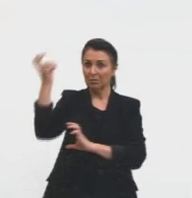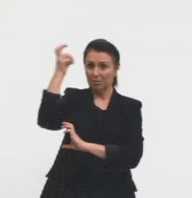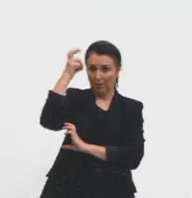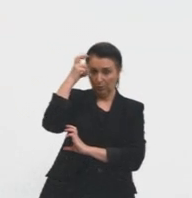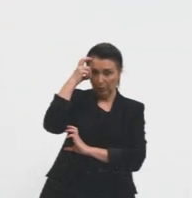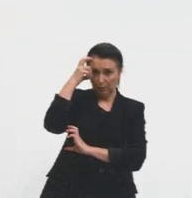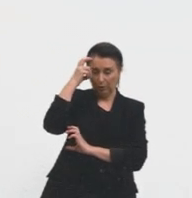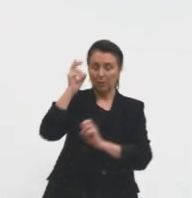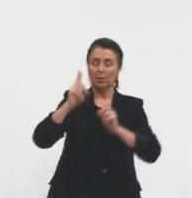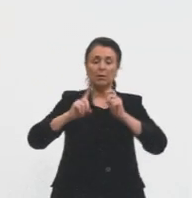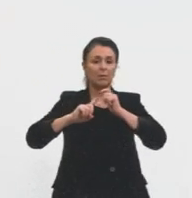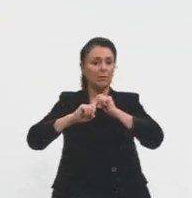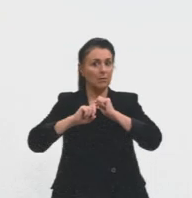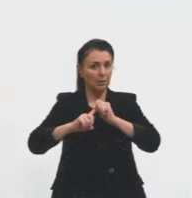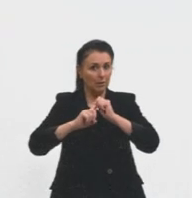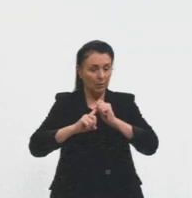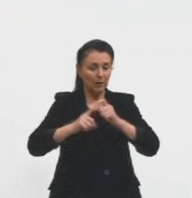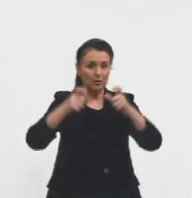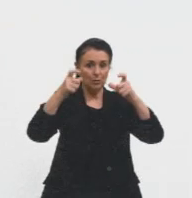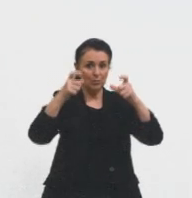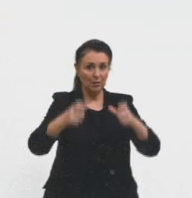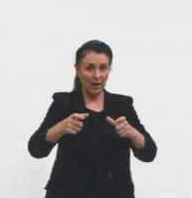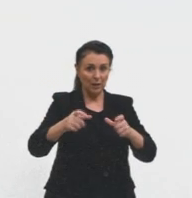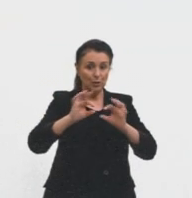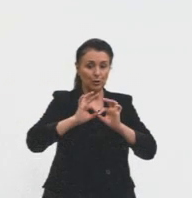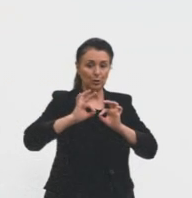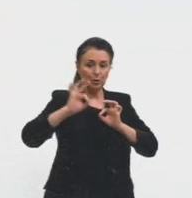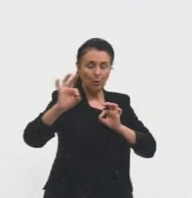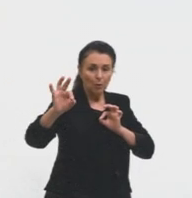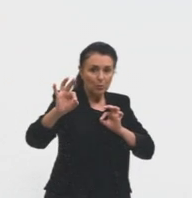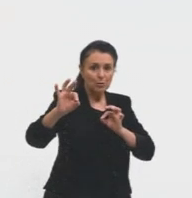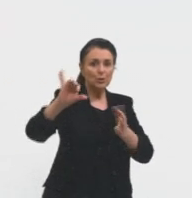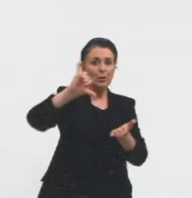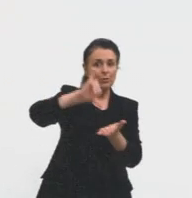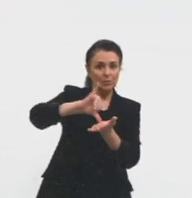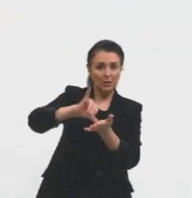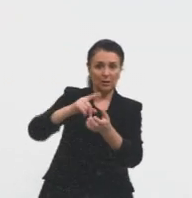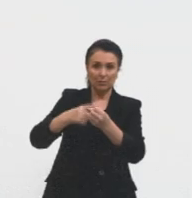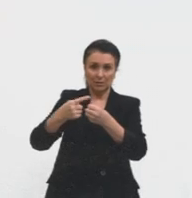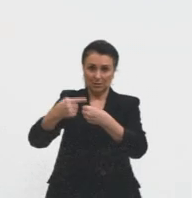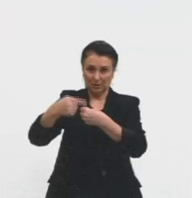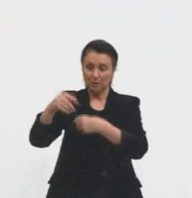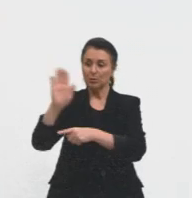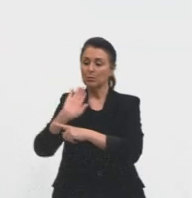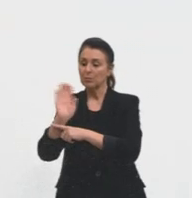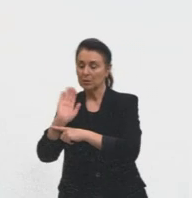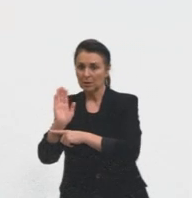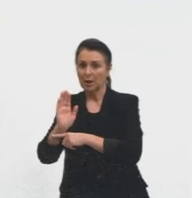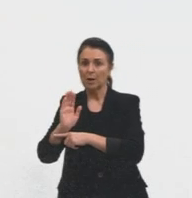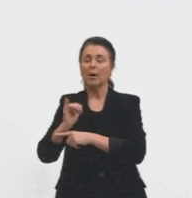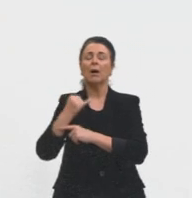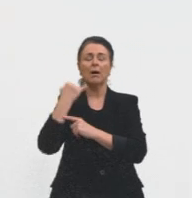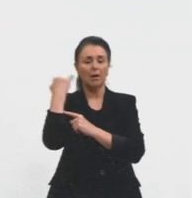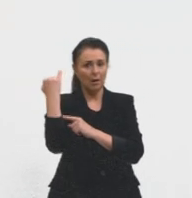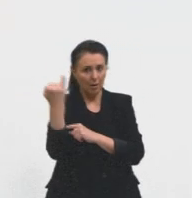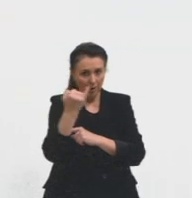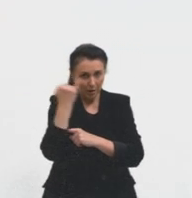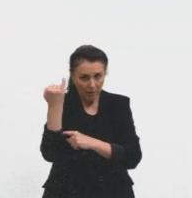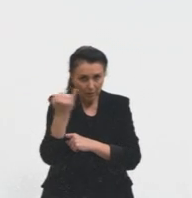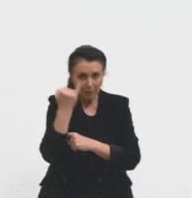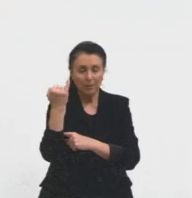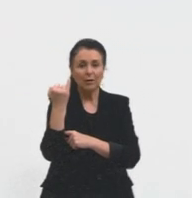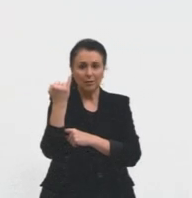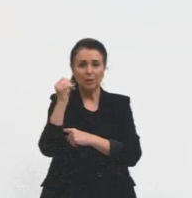principalmente na zonas periféricas o cinema pode ser uma importante ferramenta no